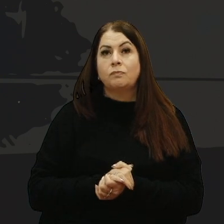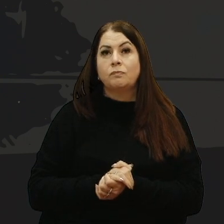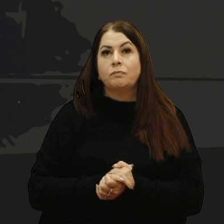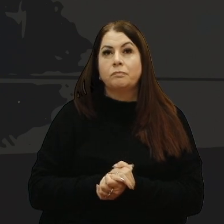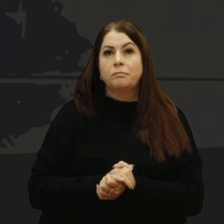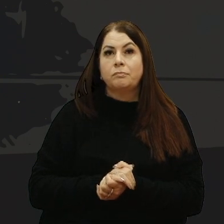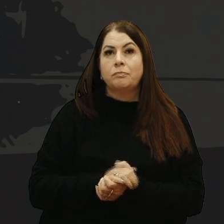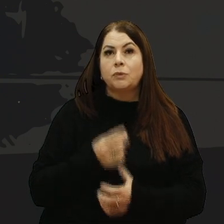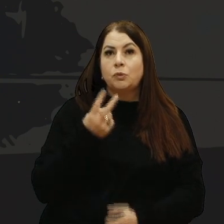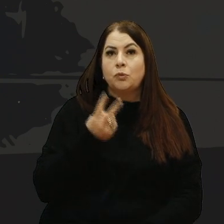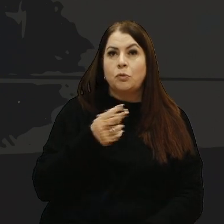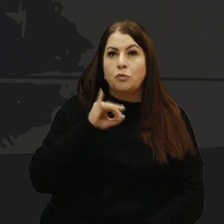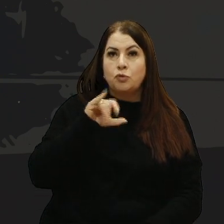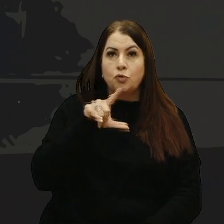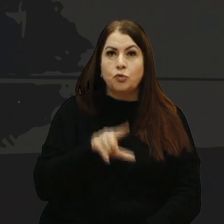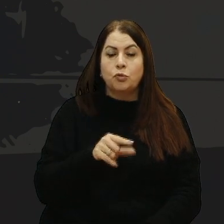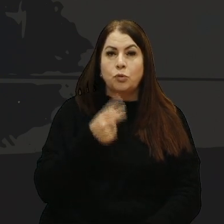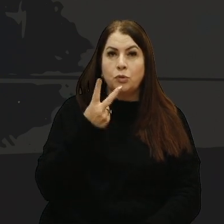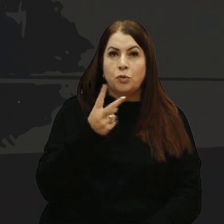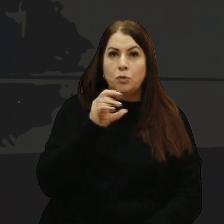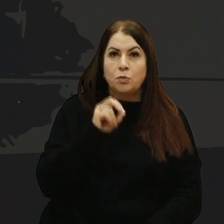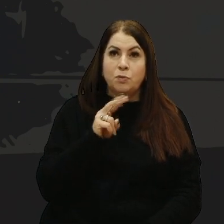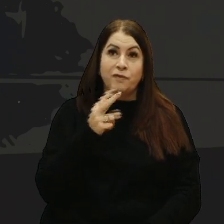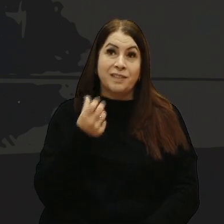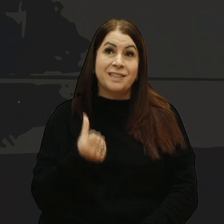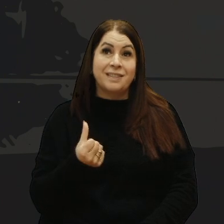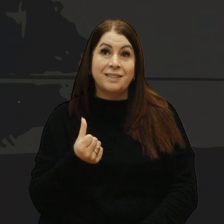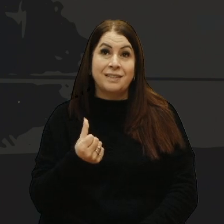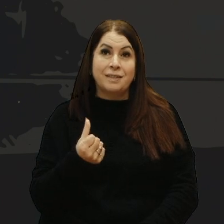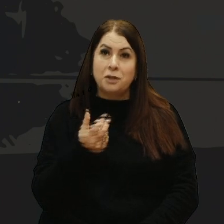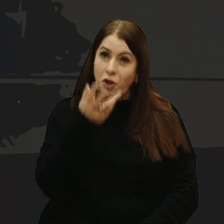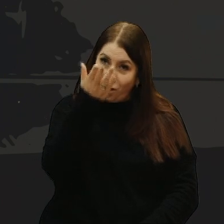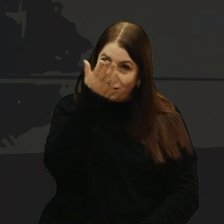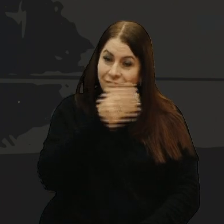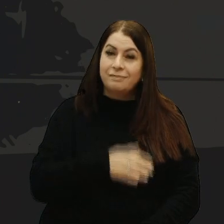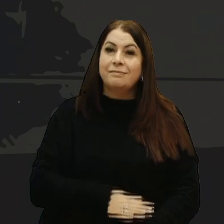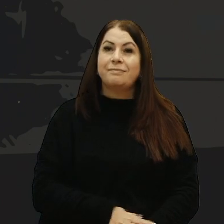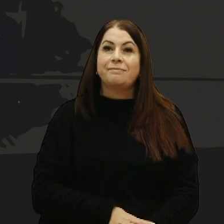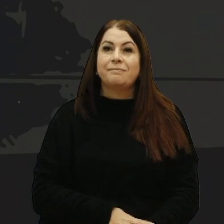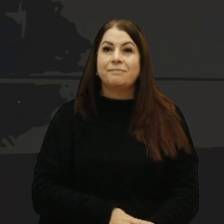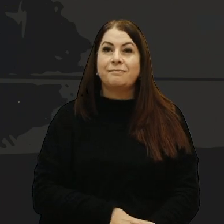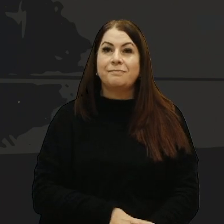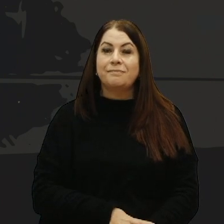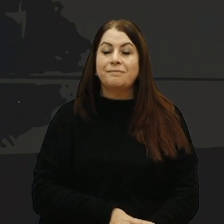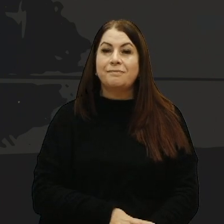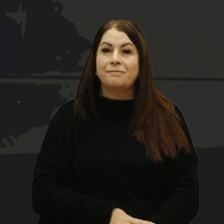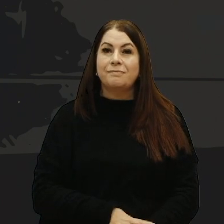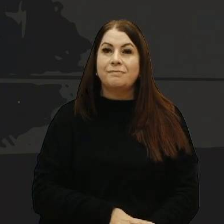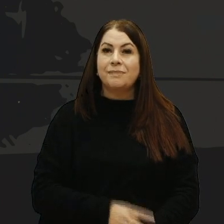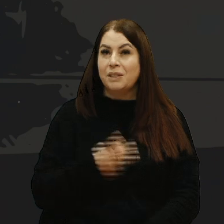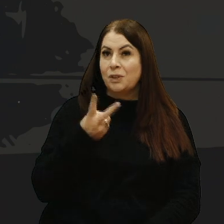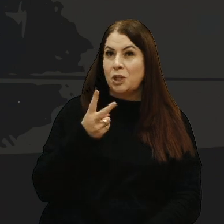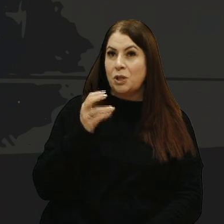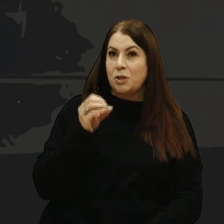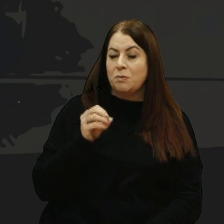Dia 2 de julho de 2026. E olha a atualização lá, ó.